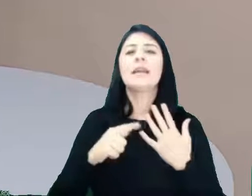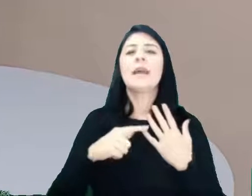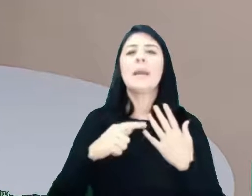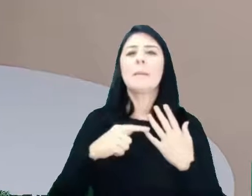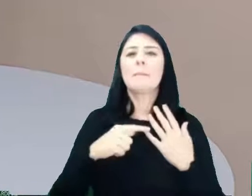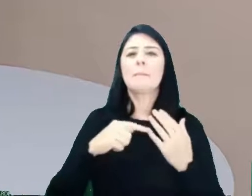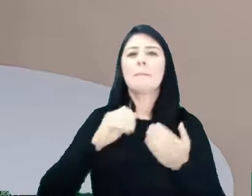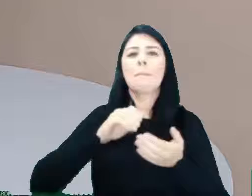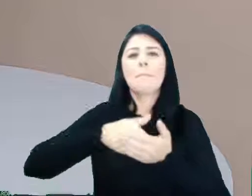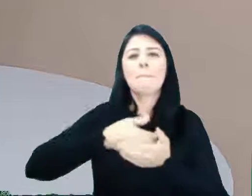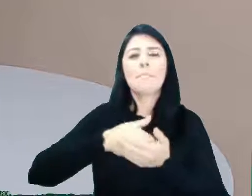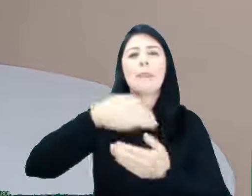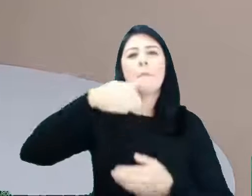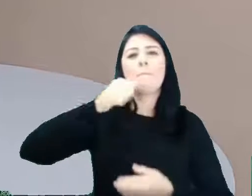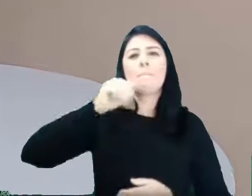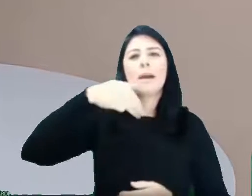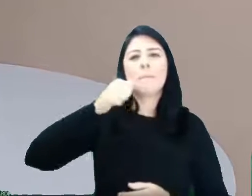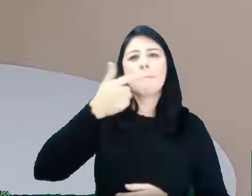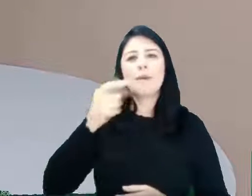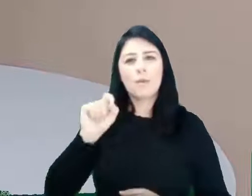e o mamão.